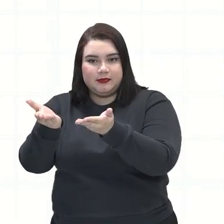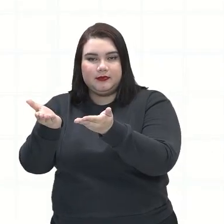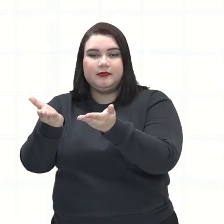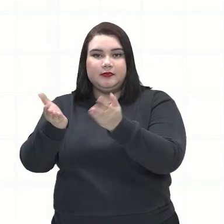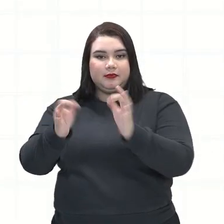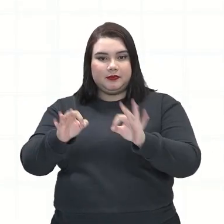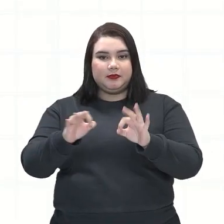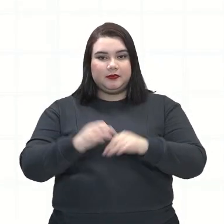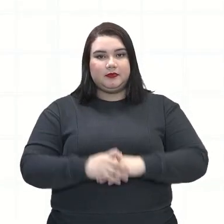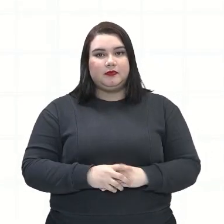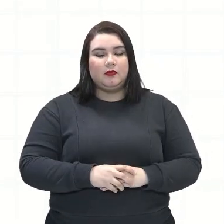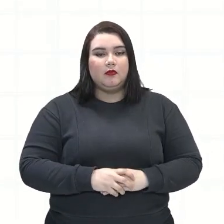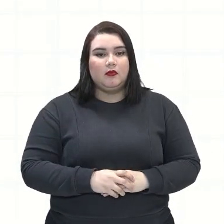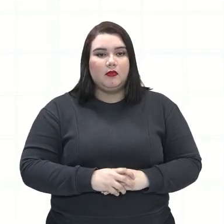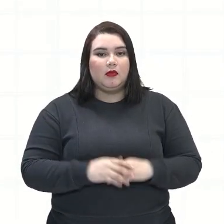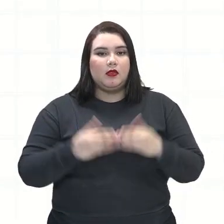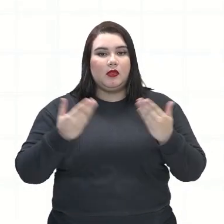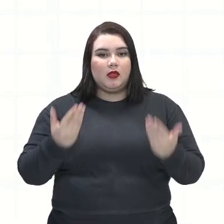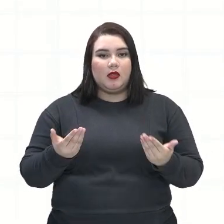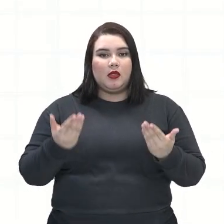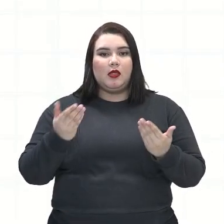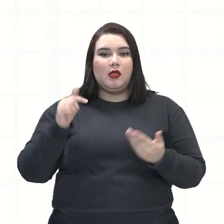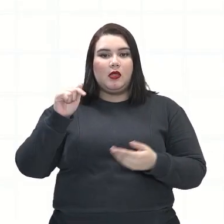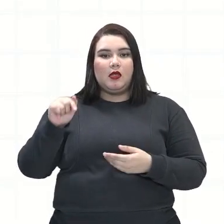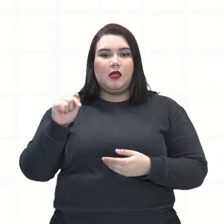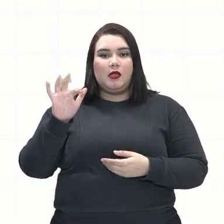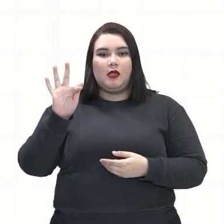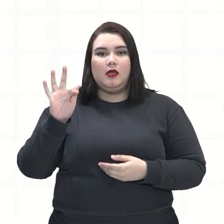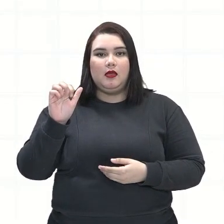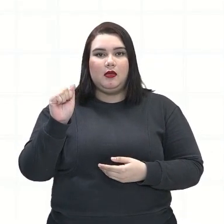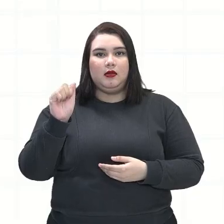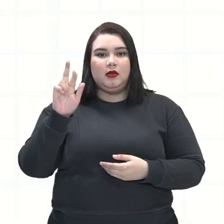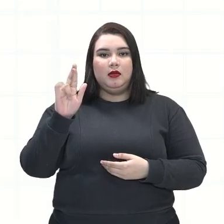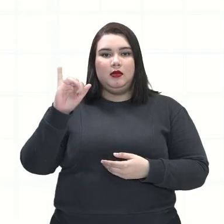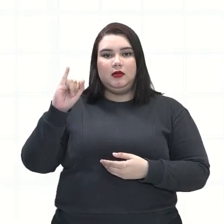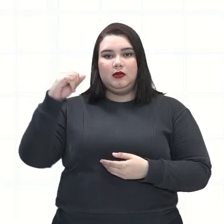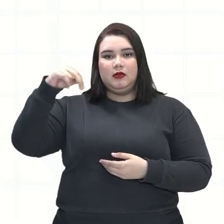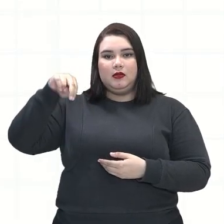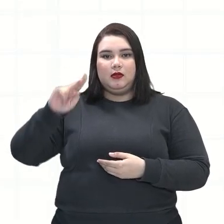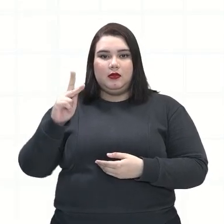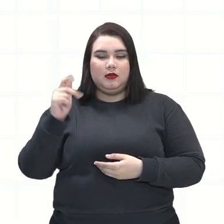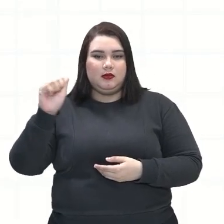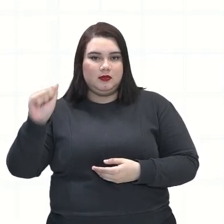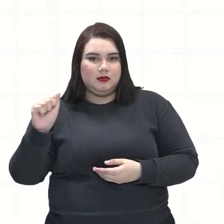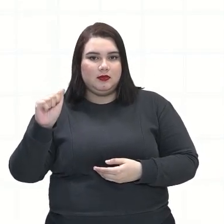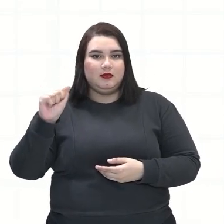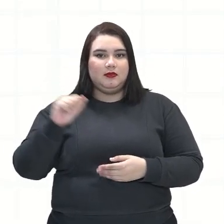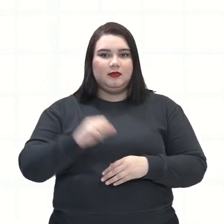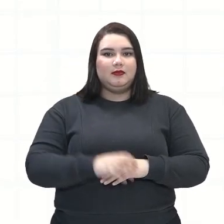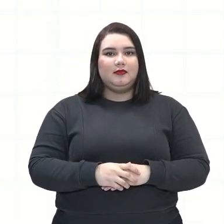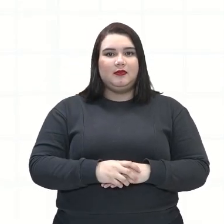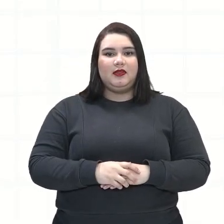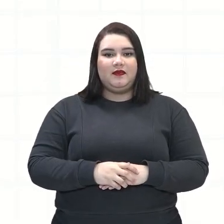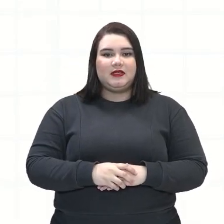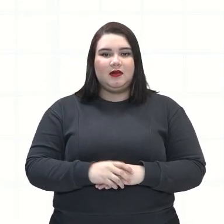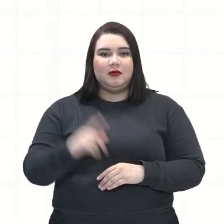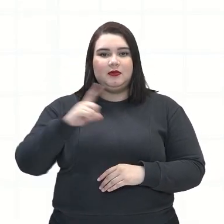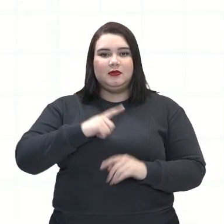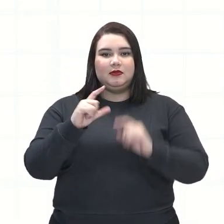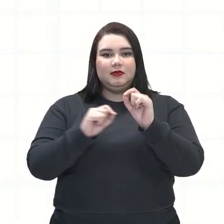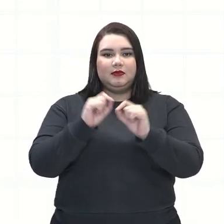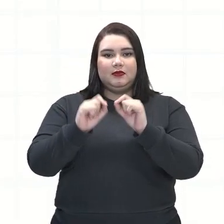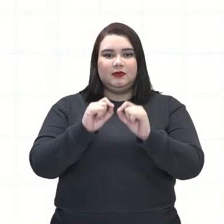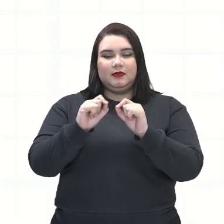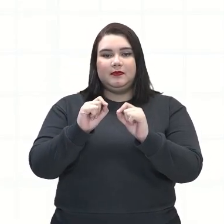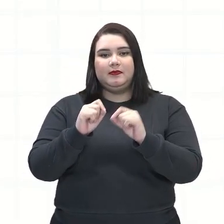né? A farinha é como se fosse um pozinho, né? Então, ela se classifica também como substantivo não contável.